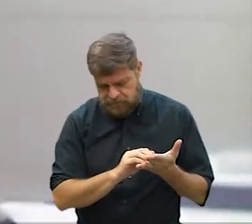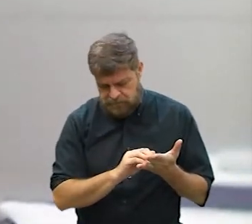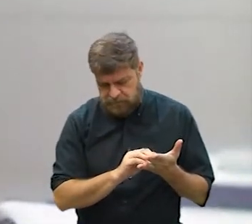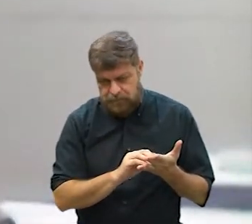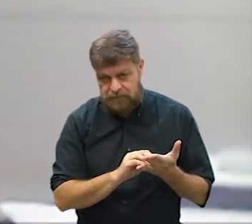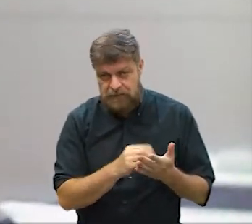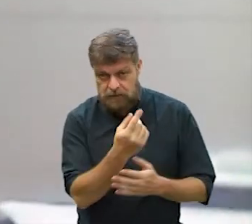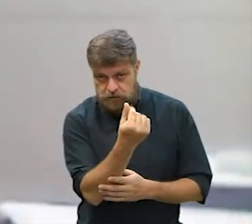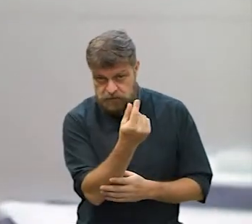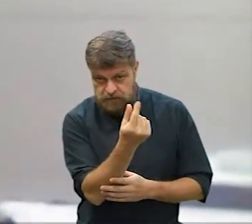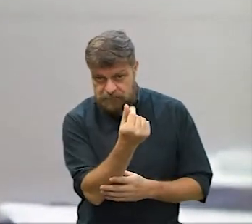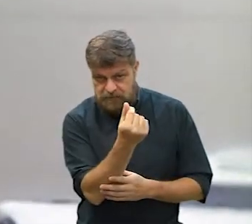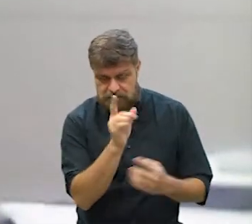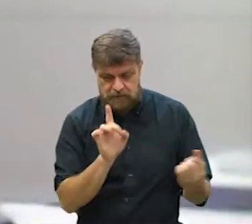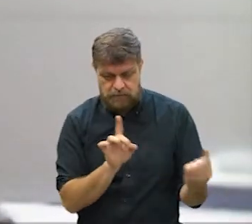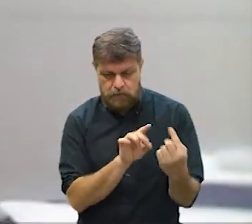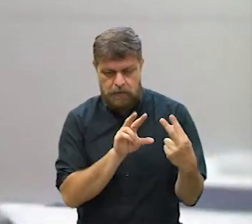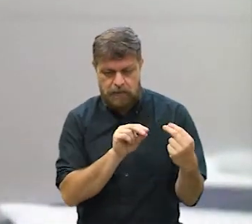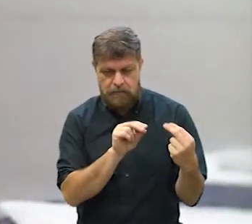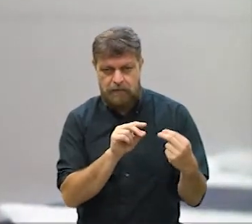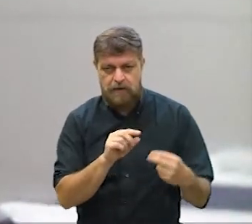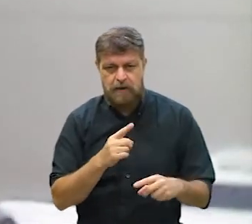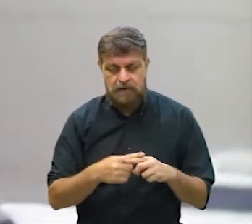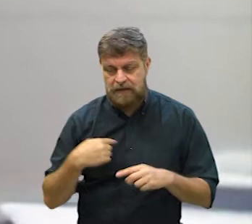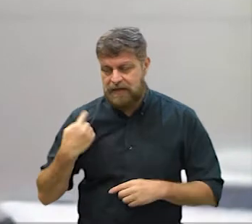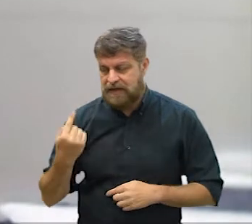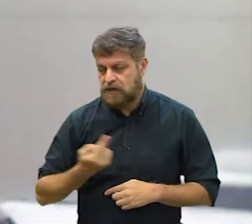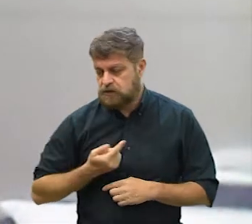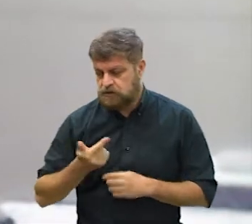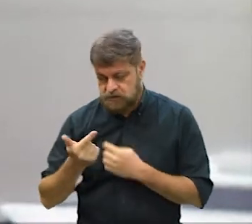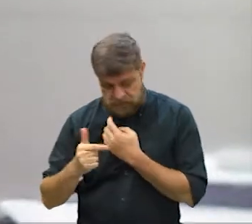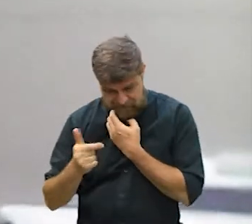de Finanças, porque nós não temos a CND.